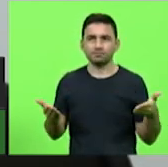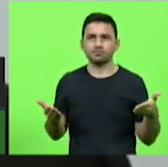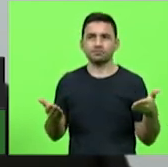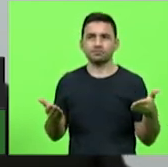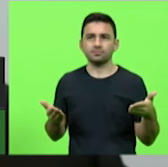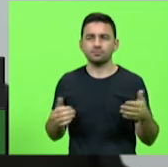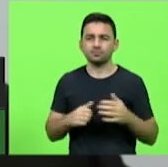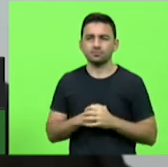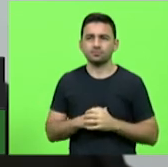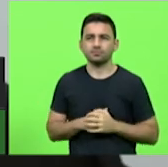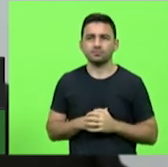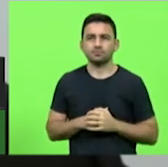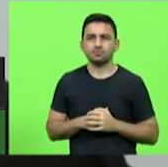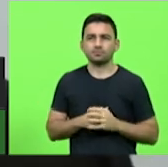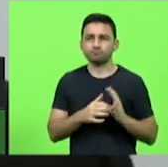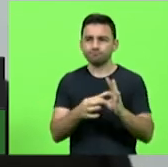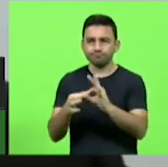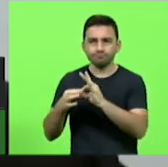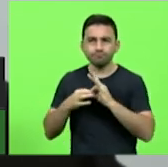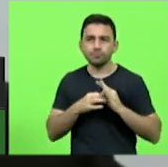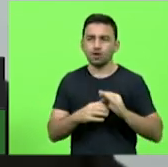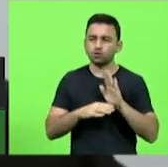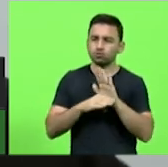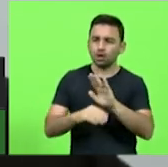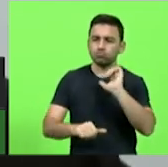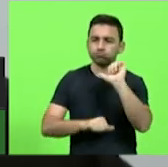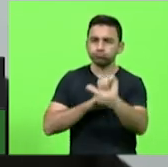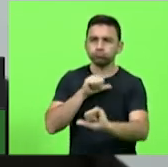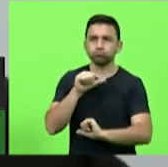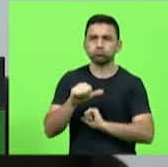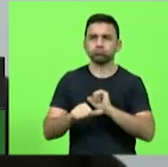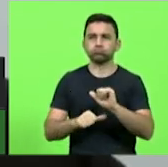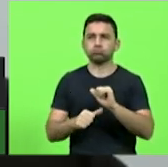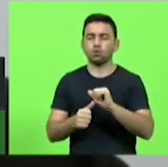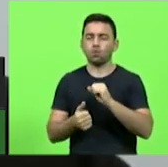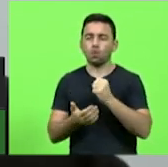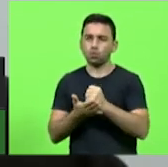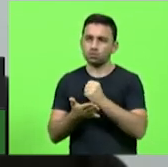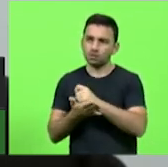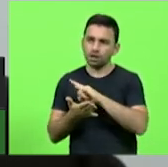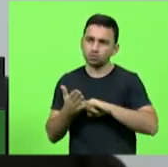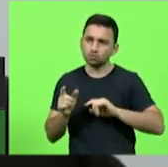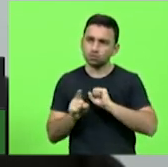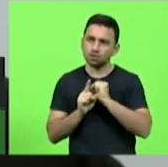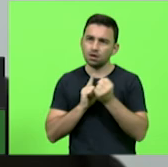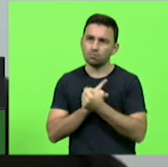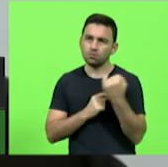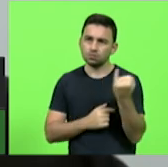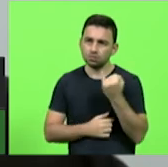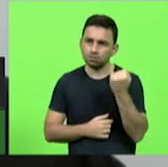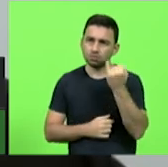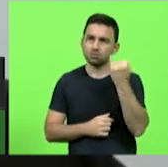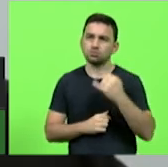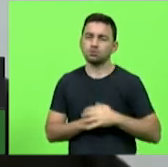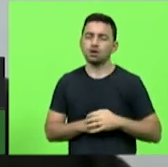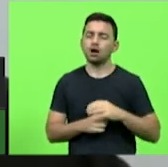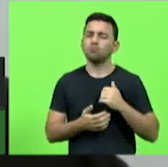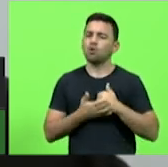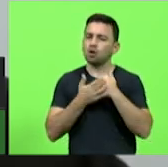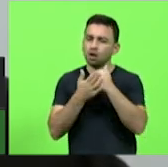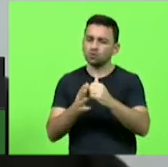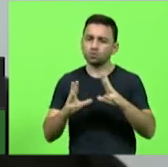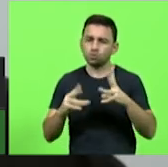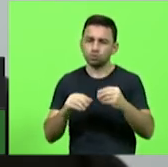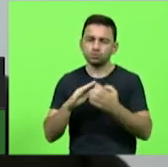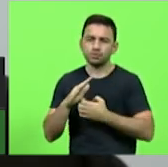as suas partes para transformar nesse todo, através desse contrato social. Então, nós precisamos sim ajudar os empresários. Então, essa é a